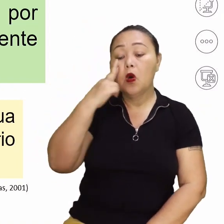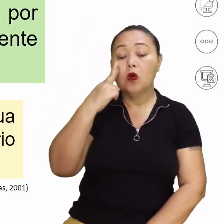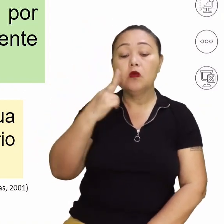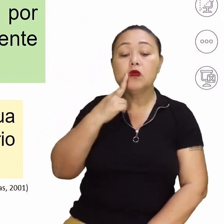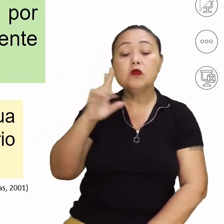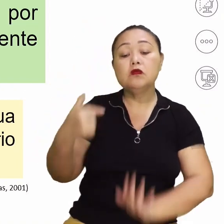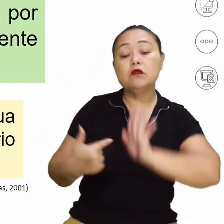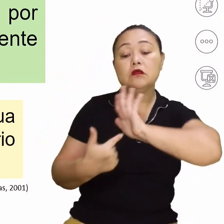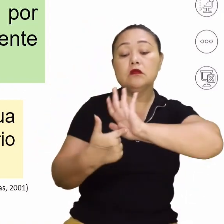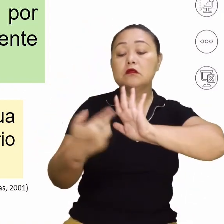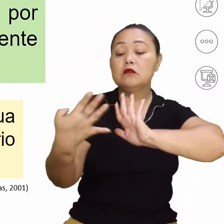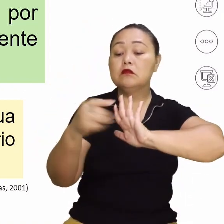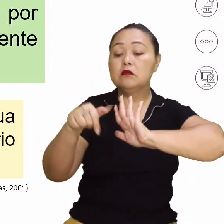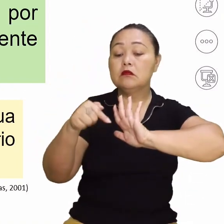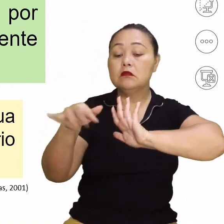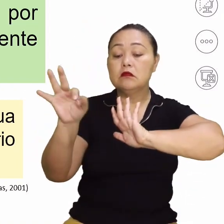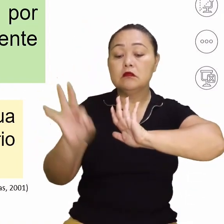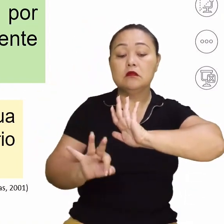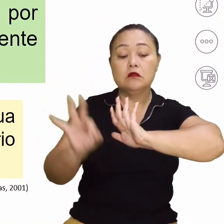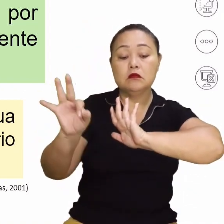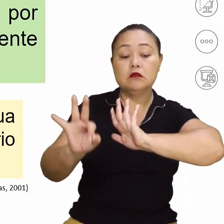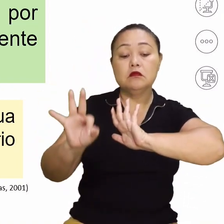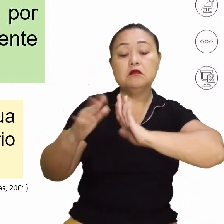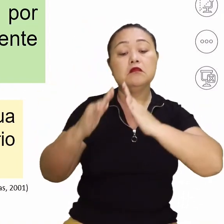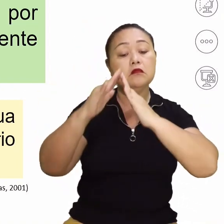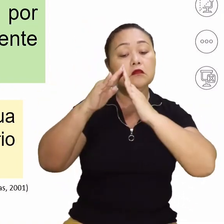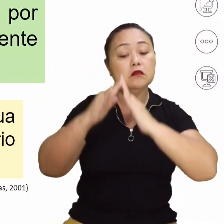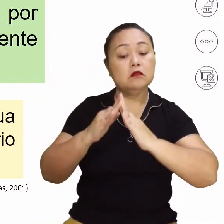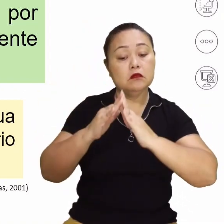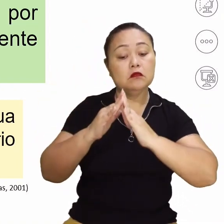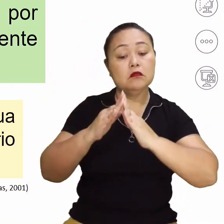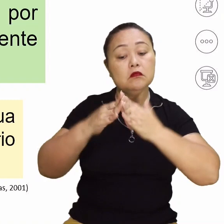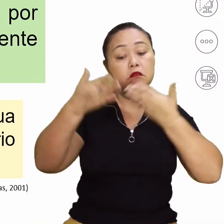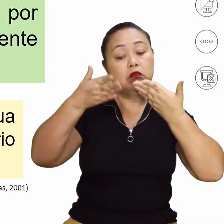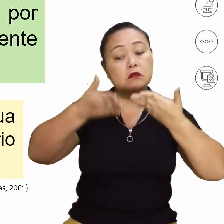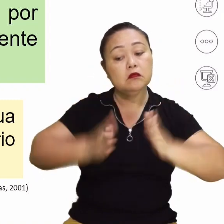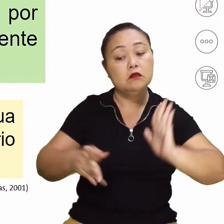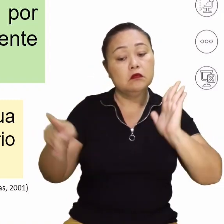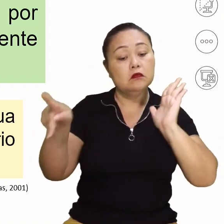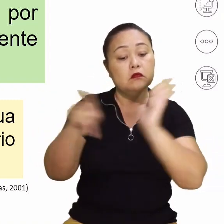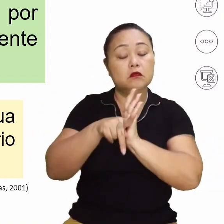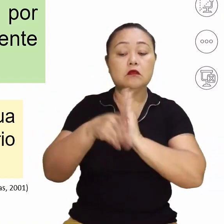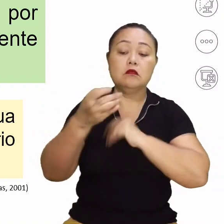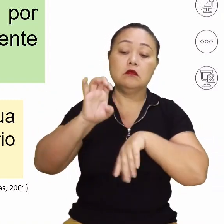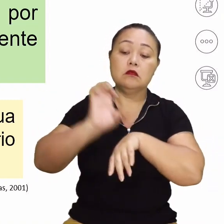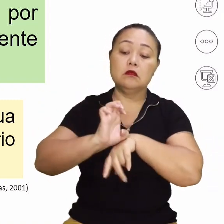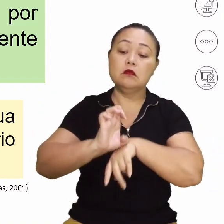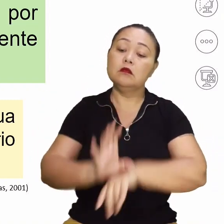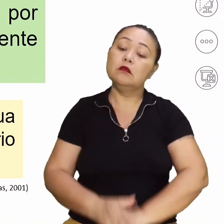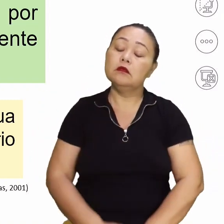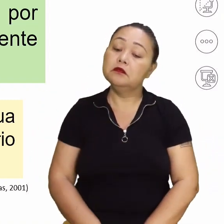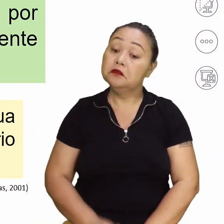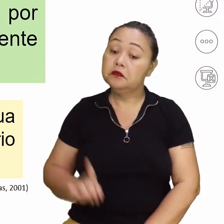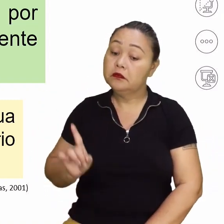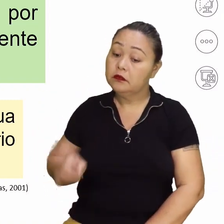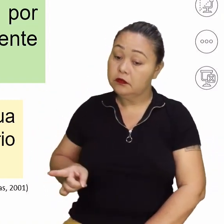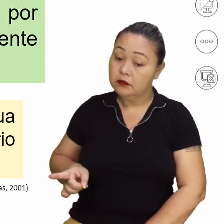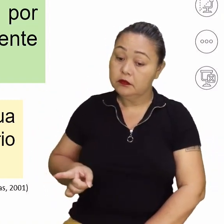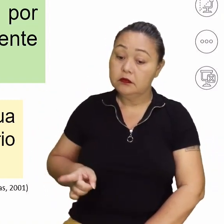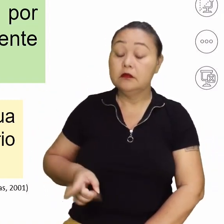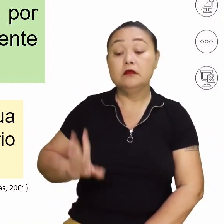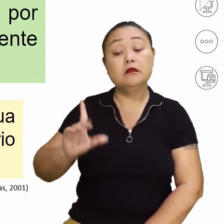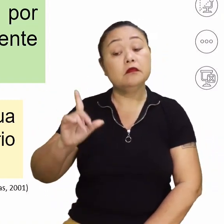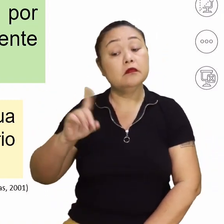cento da sua atual população residente com nascimento aqui no nosso próprio estado Olha só